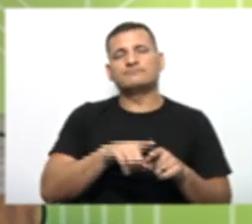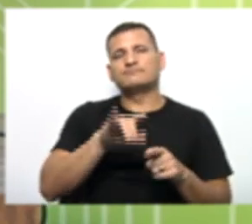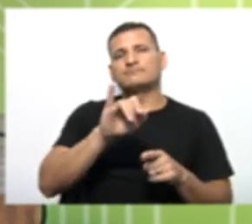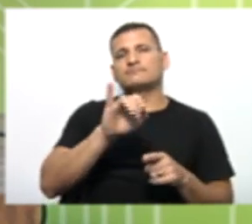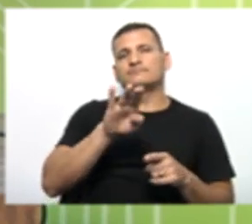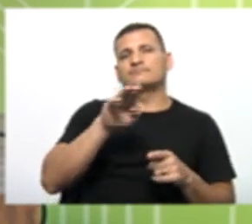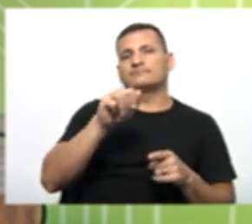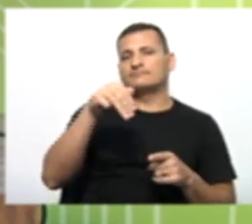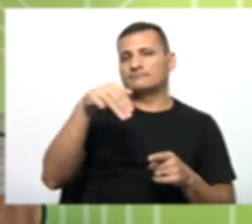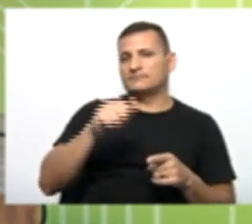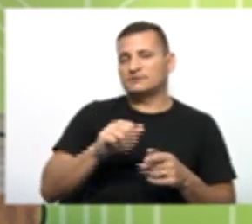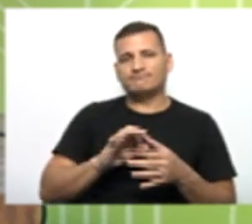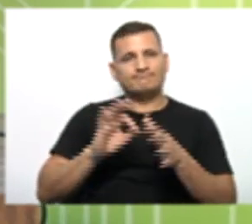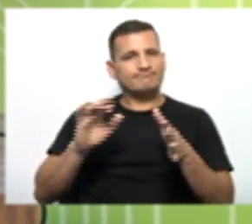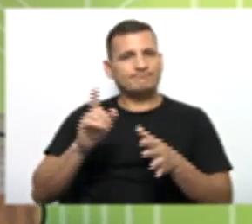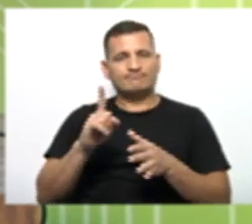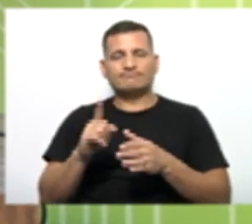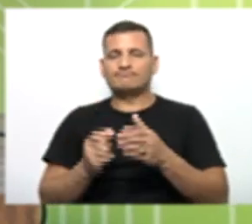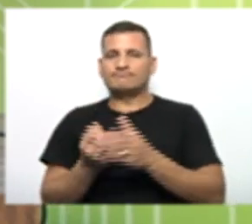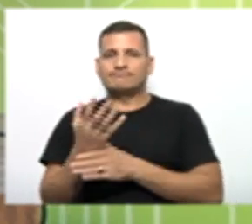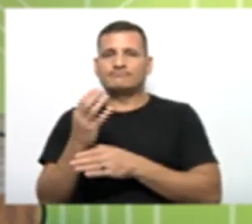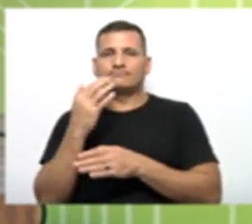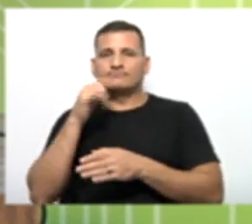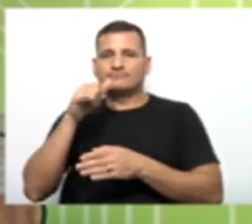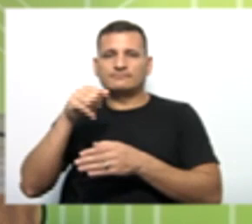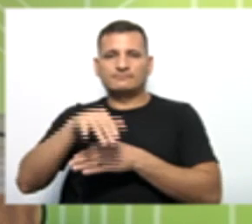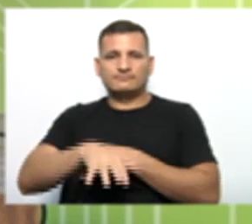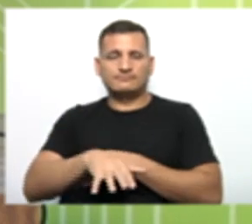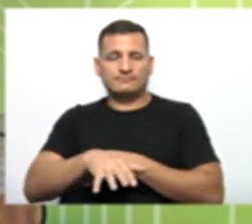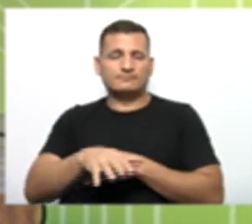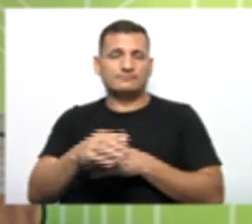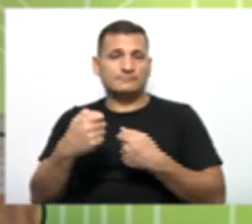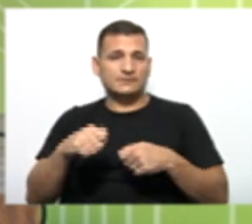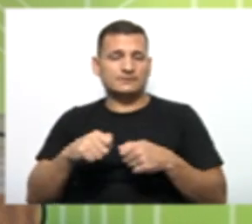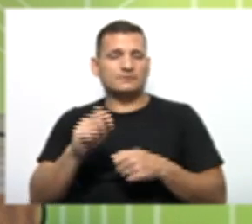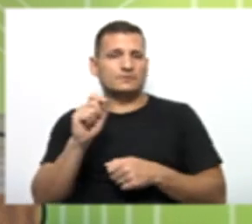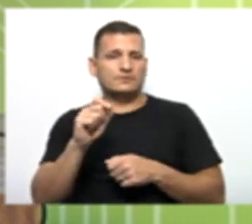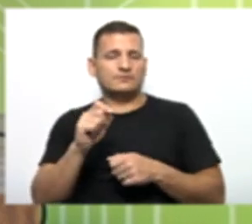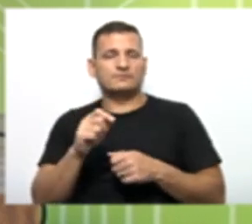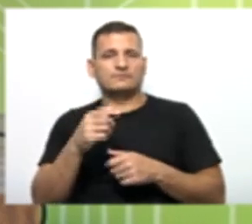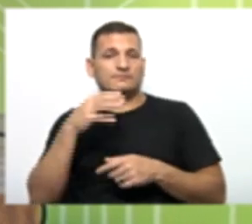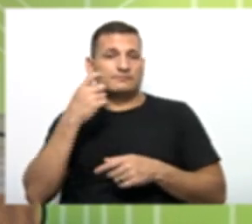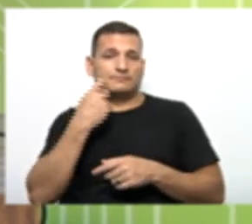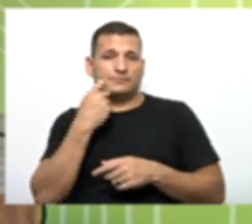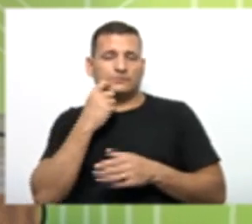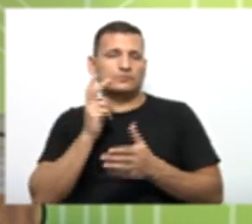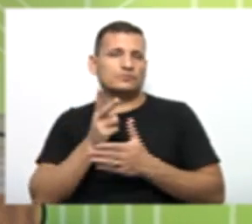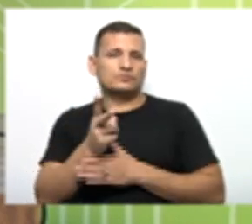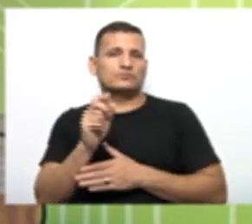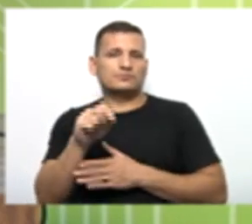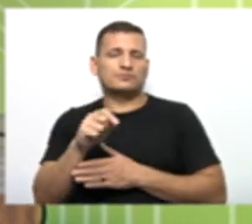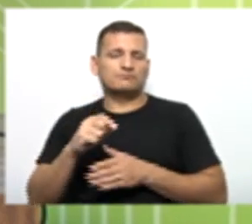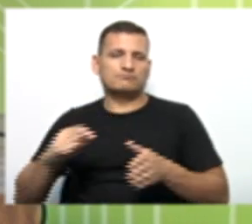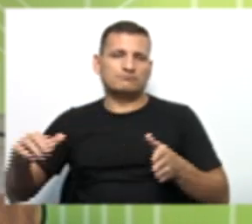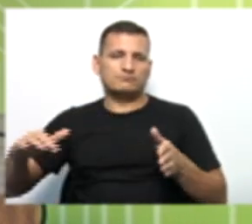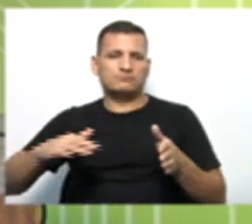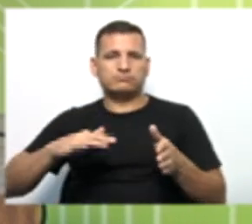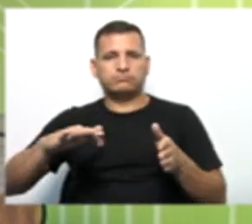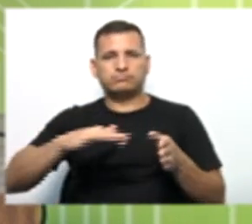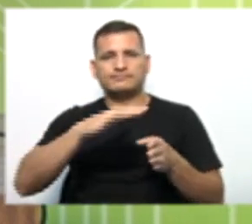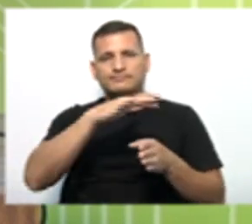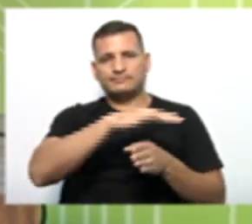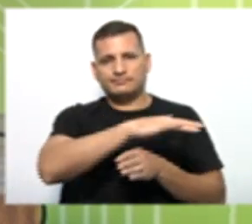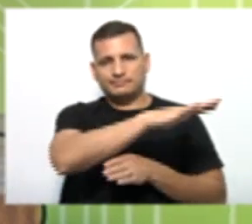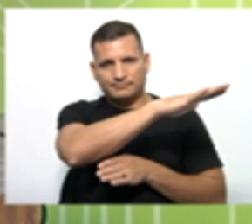essa usina sem que houvesse a possibilidade de permitir com que esses peixes continuassem seu fluxo migratório rio acima.